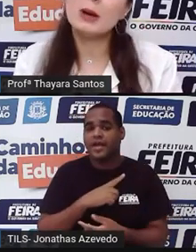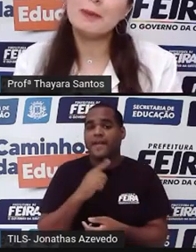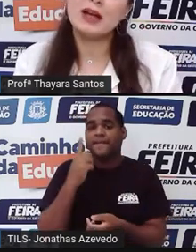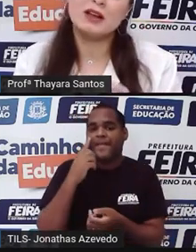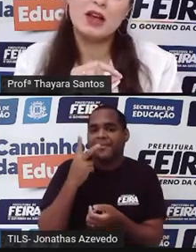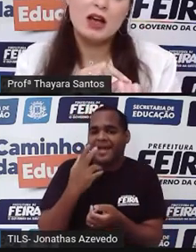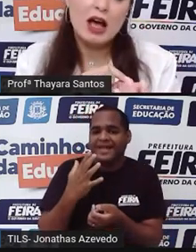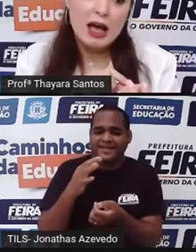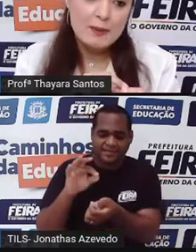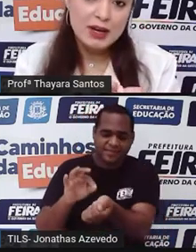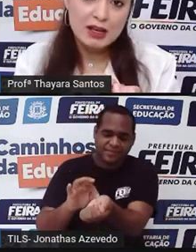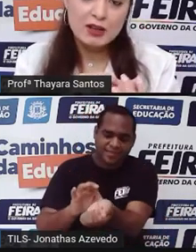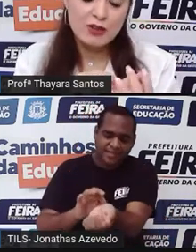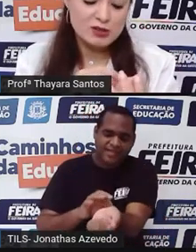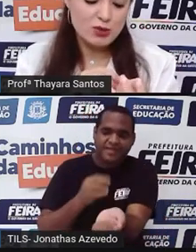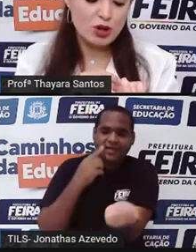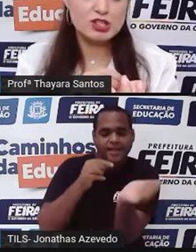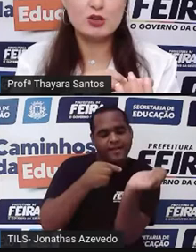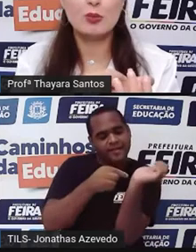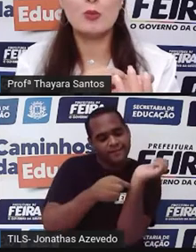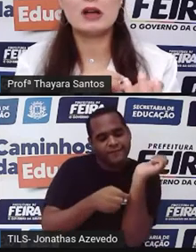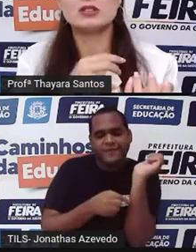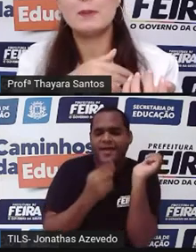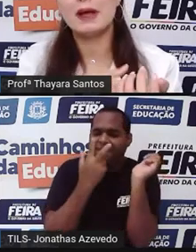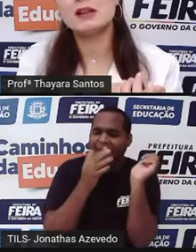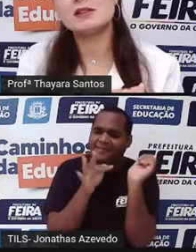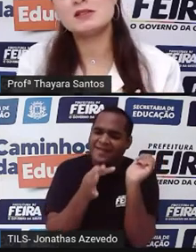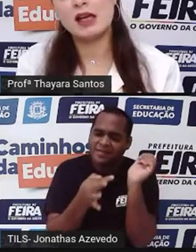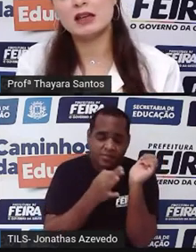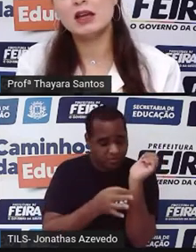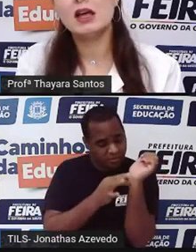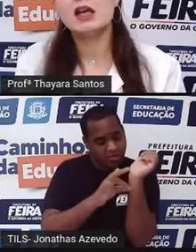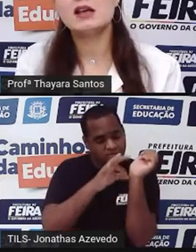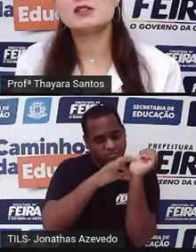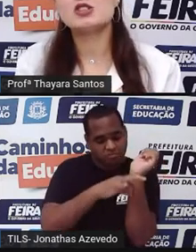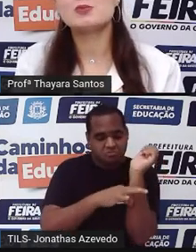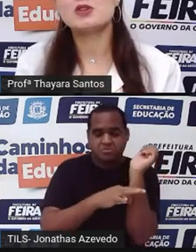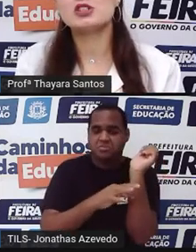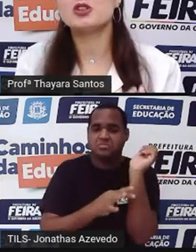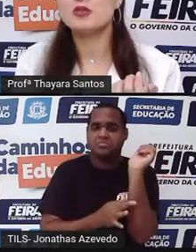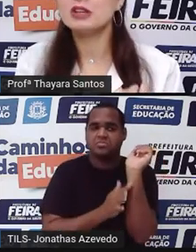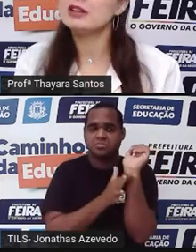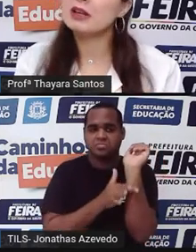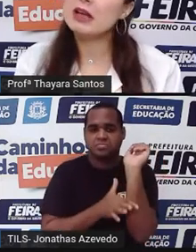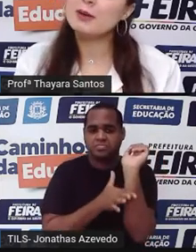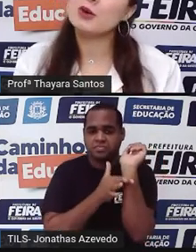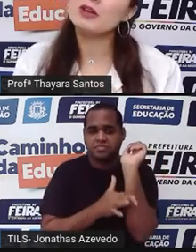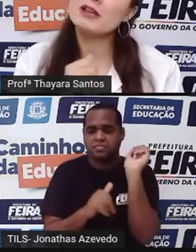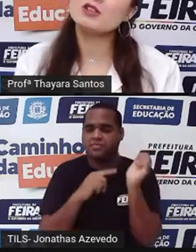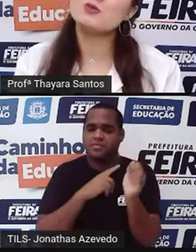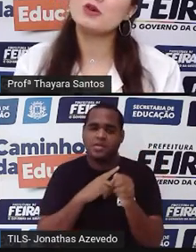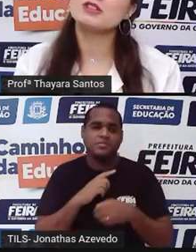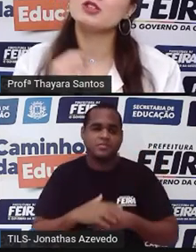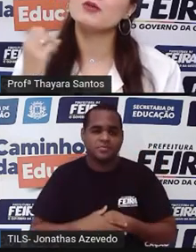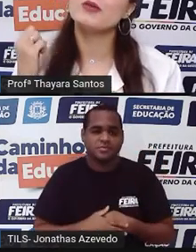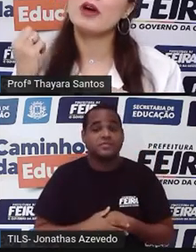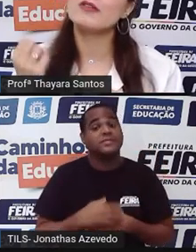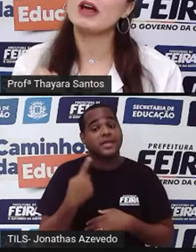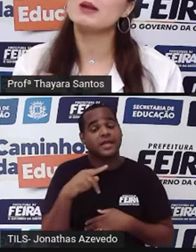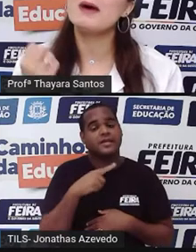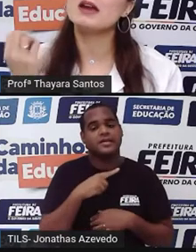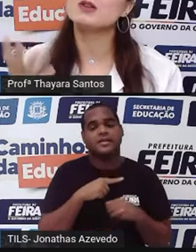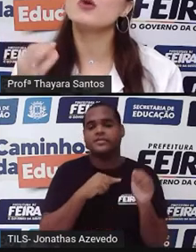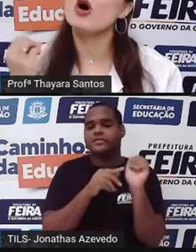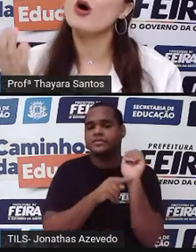aqui por baixo da pele abre aqui faz um corte Zinho por baixo da pele insere esse dispositivo intradérmico e esse dispositivo